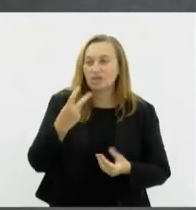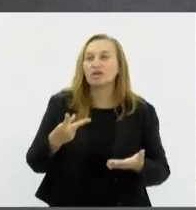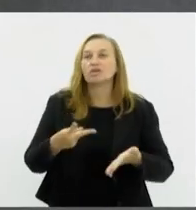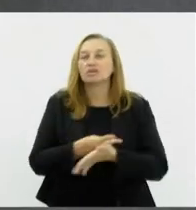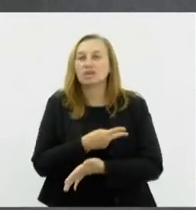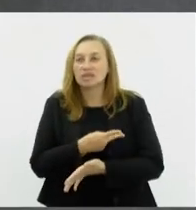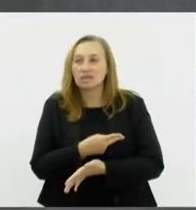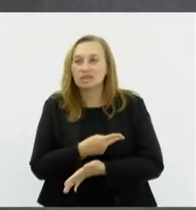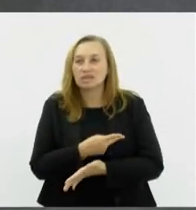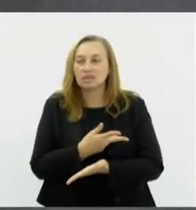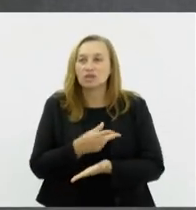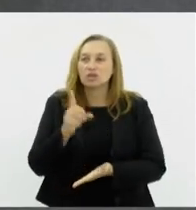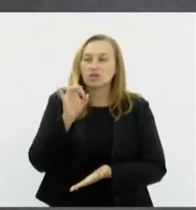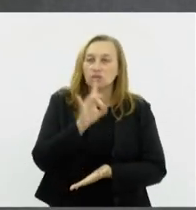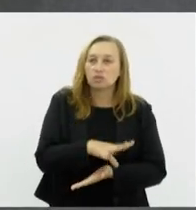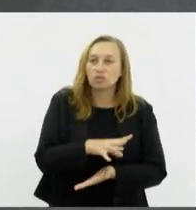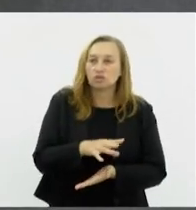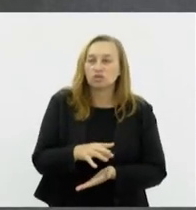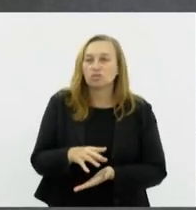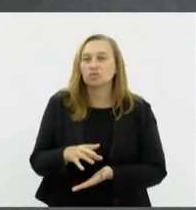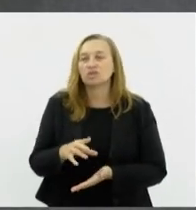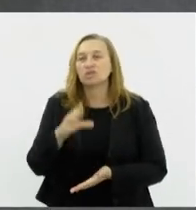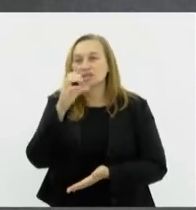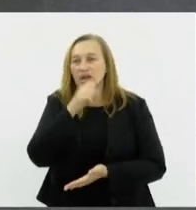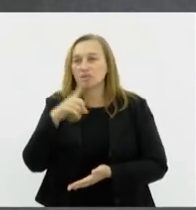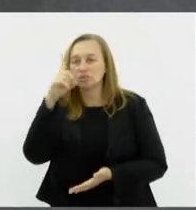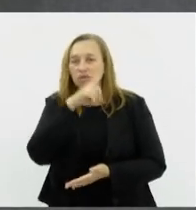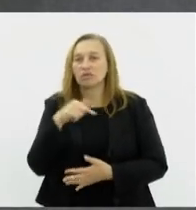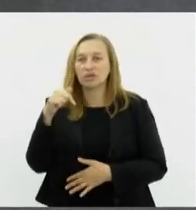aconteceu nesse último final de semana aqui